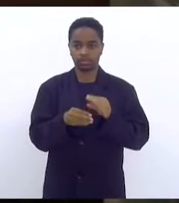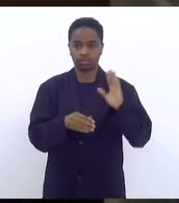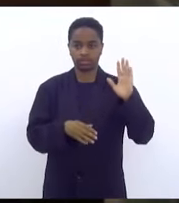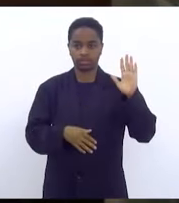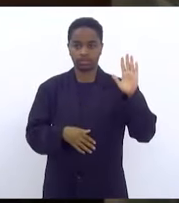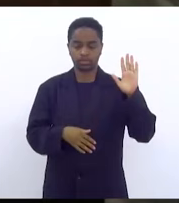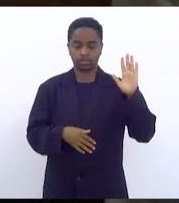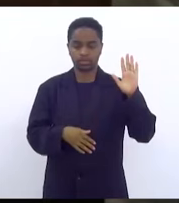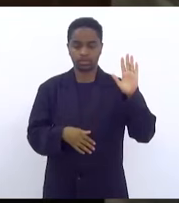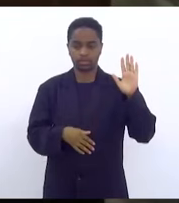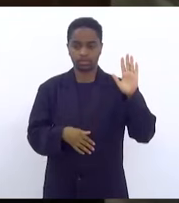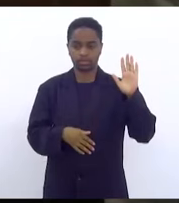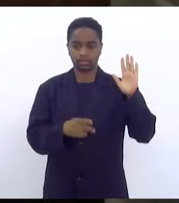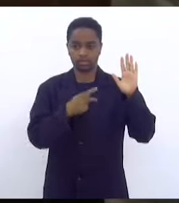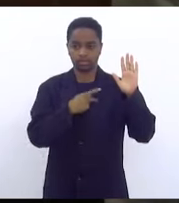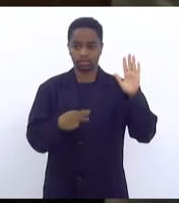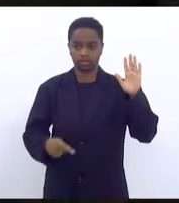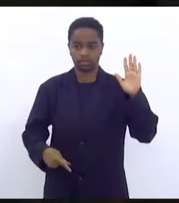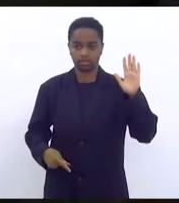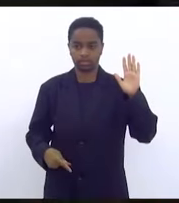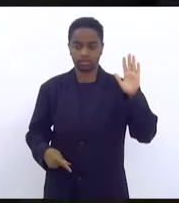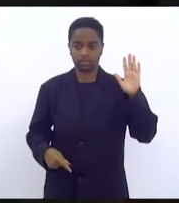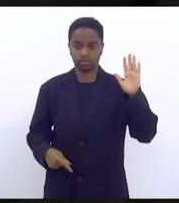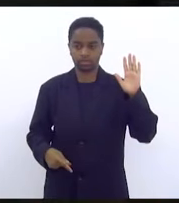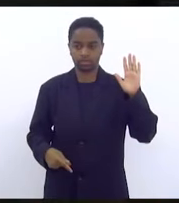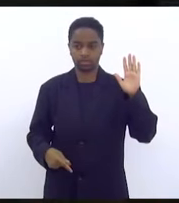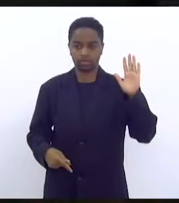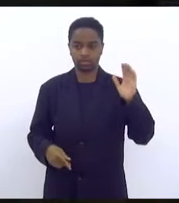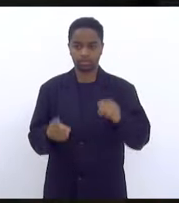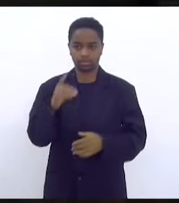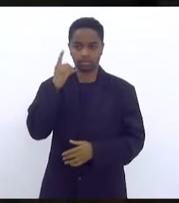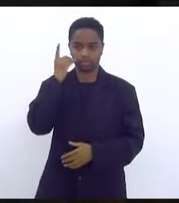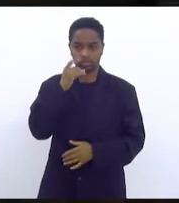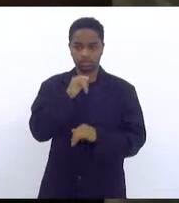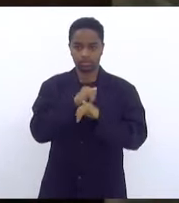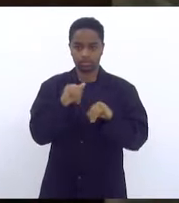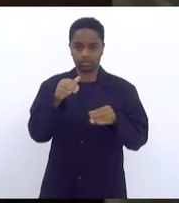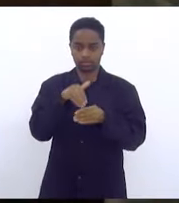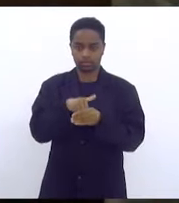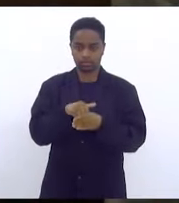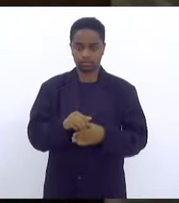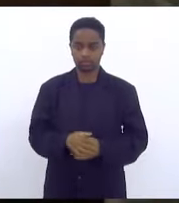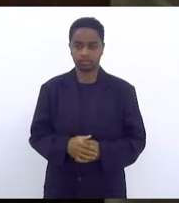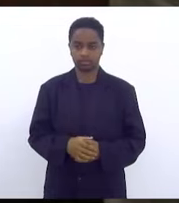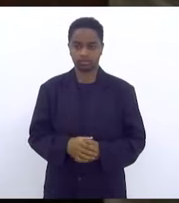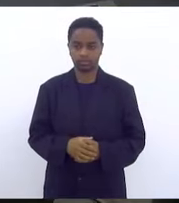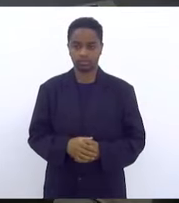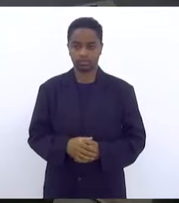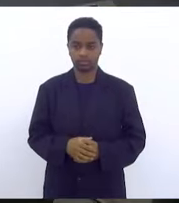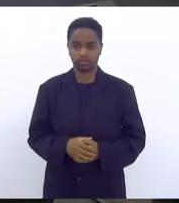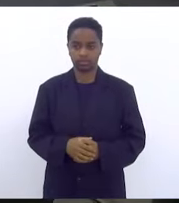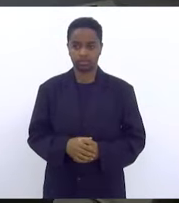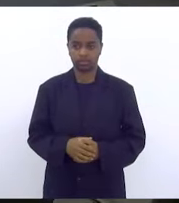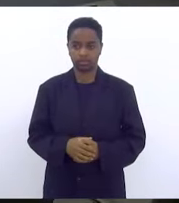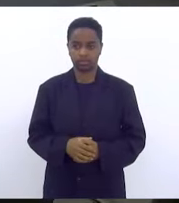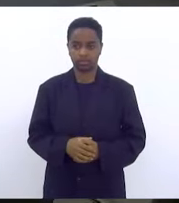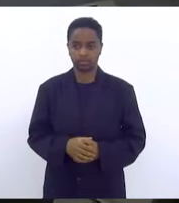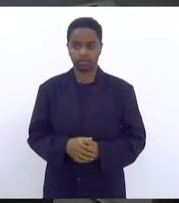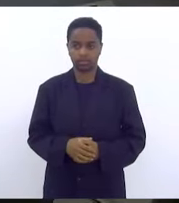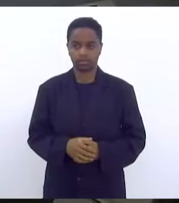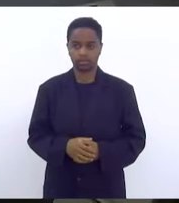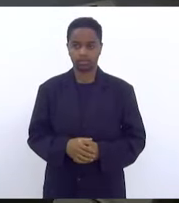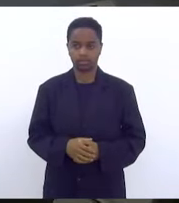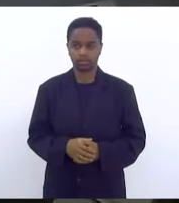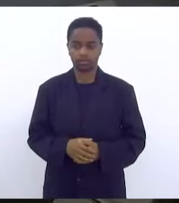Tiaju, presidente. Deputada Índia, declaração de voto? Sim. Para eu não tô,